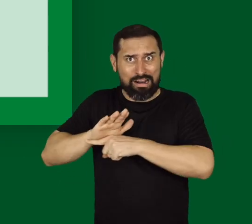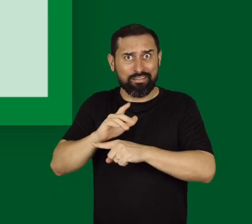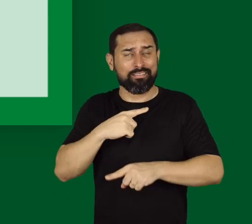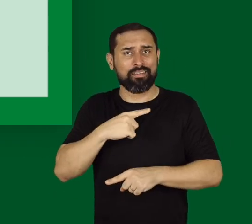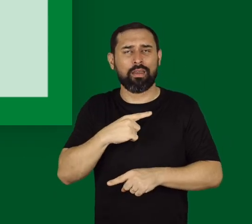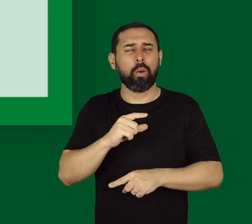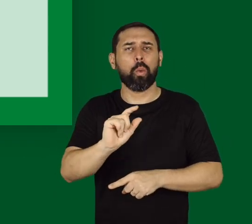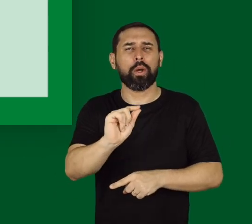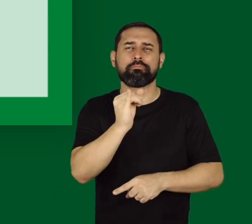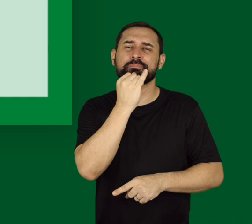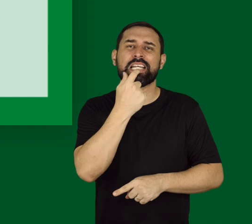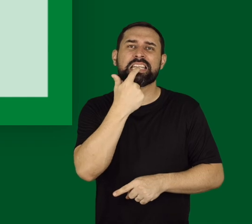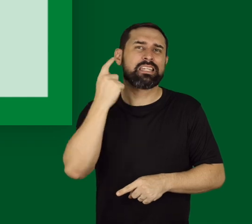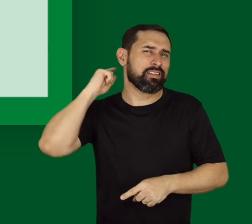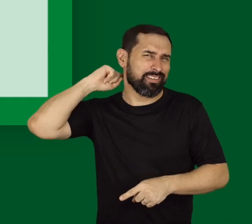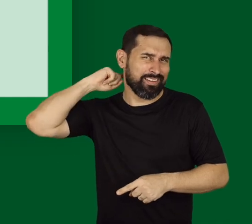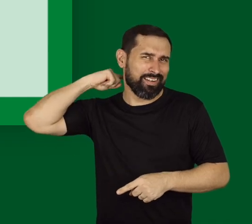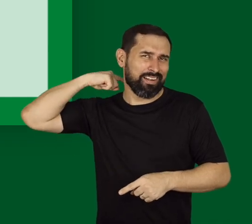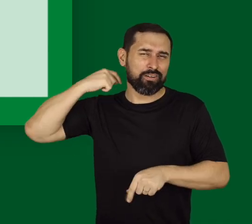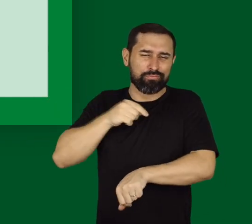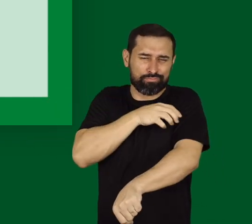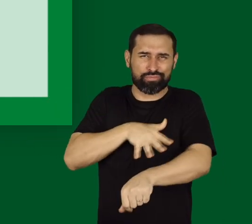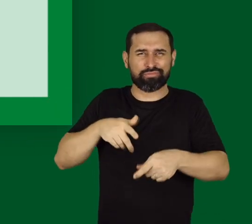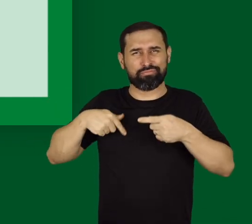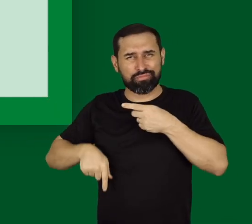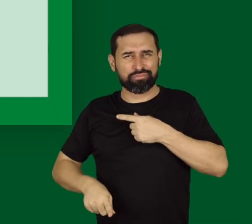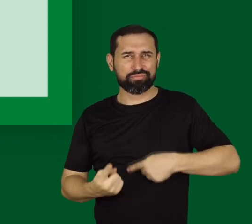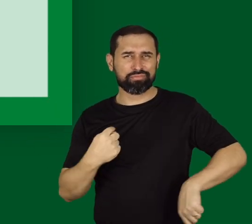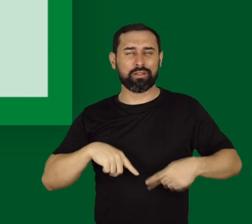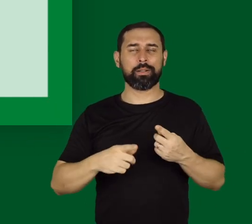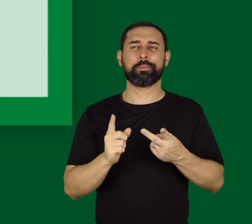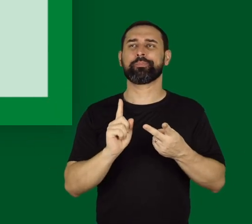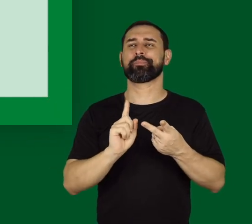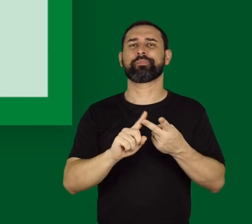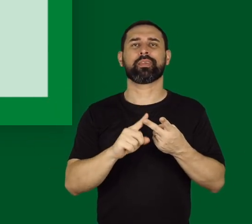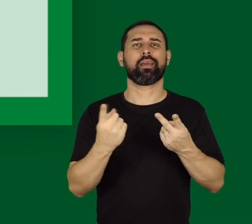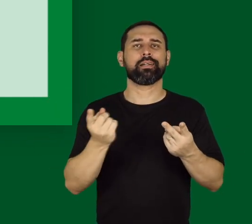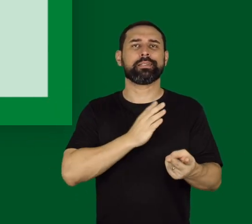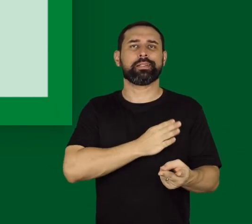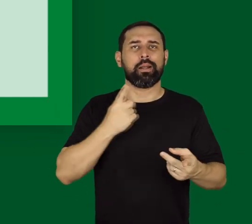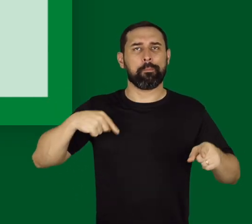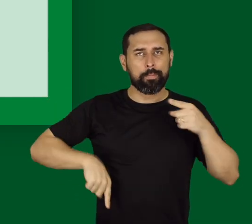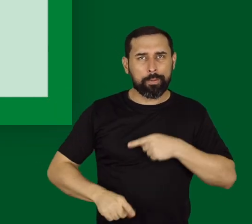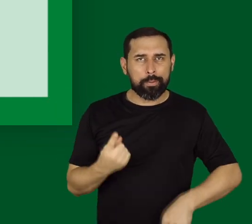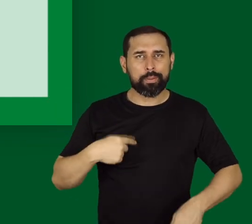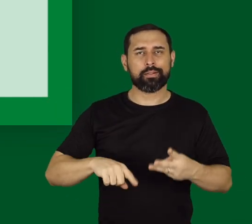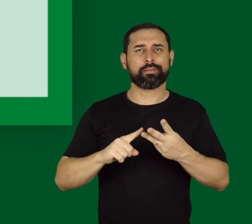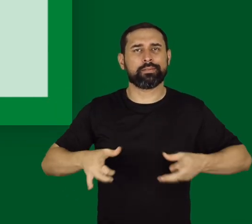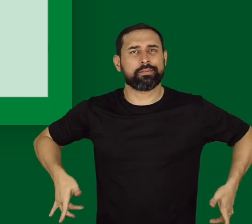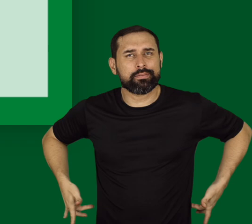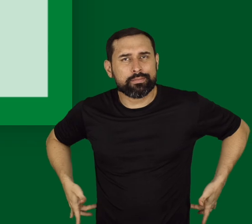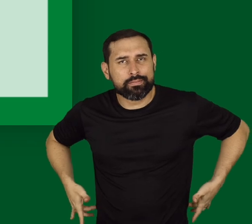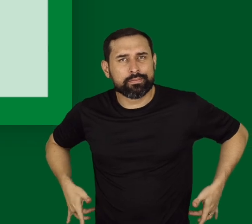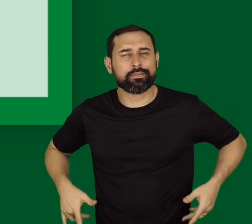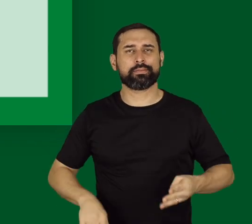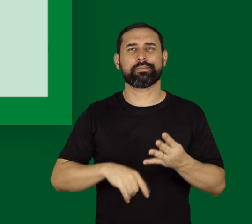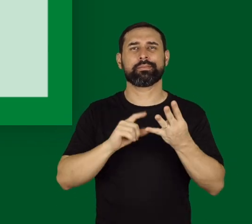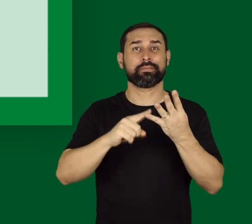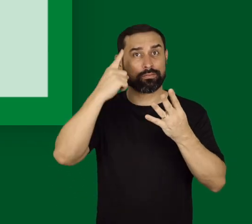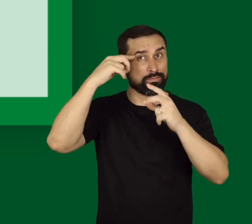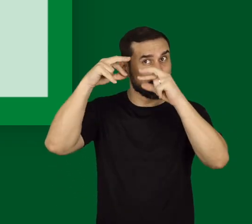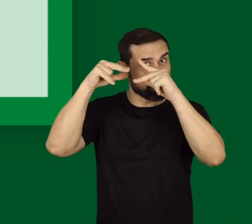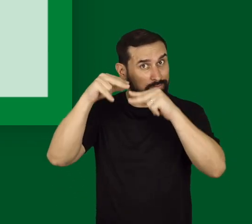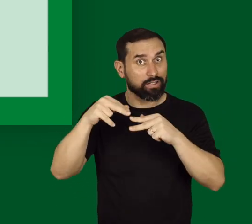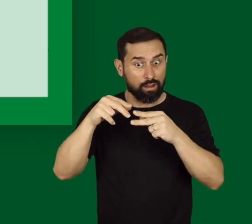para tentar compensar, que são os mecanismos compensatórios, aquela situação de perda. Então, tanto o sistema hematológico,